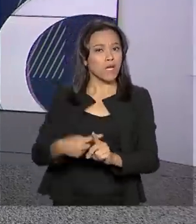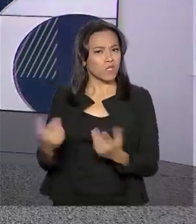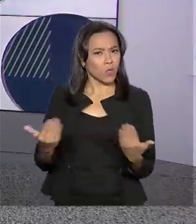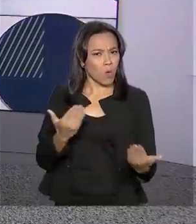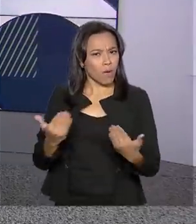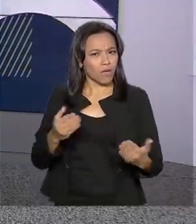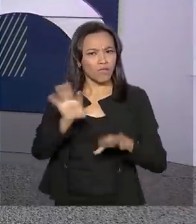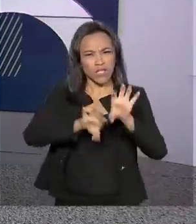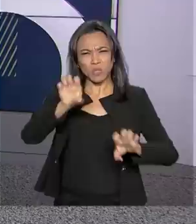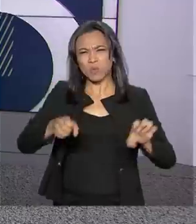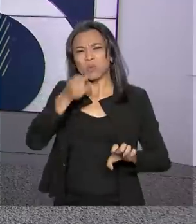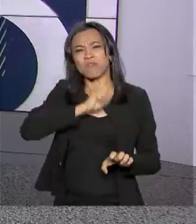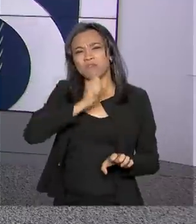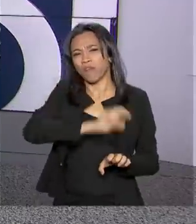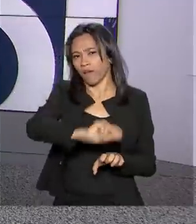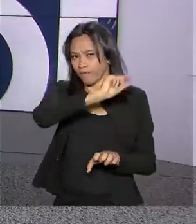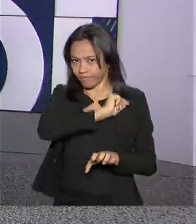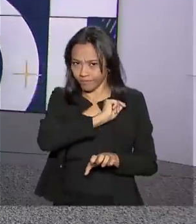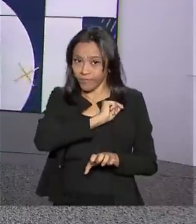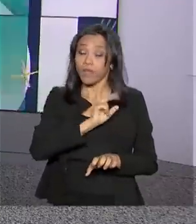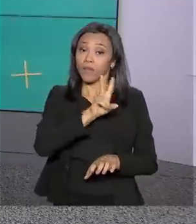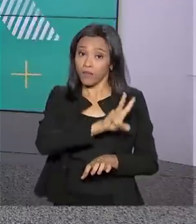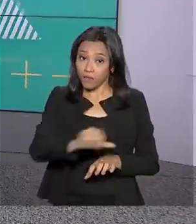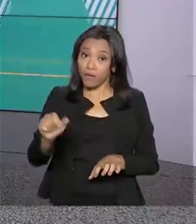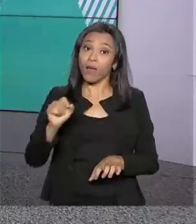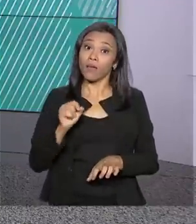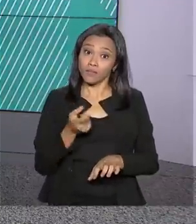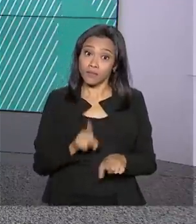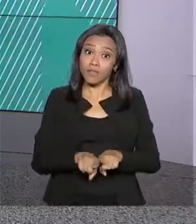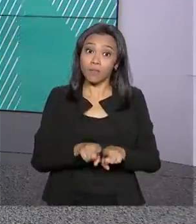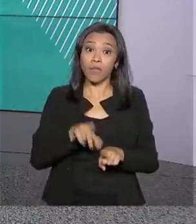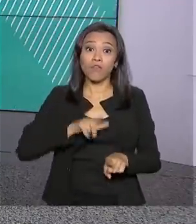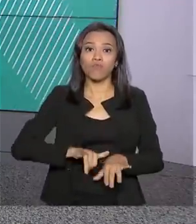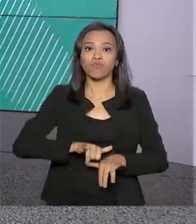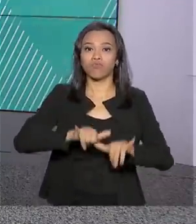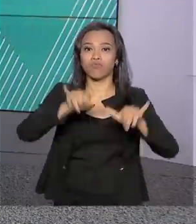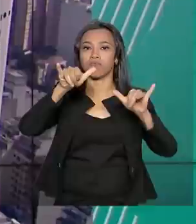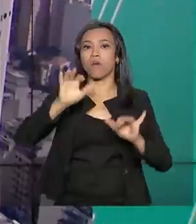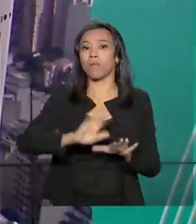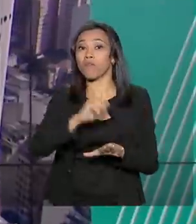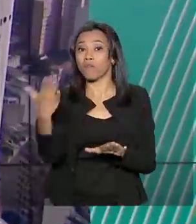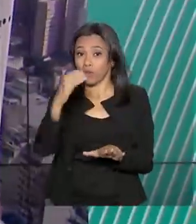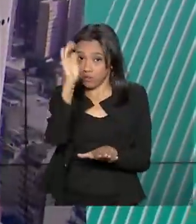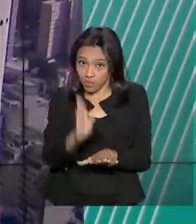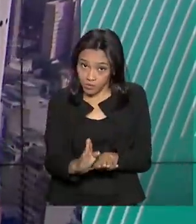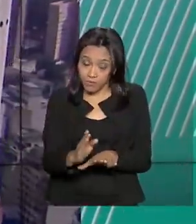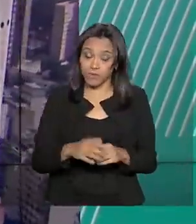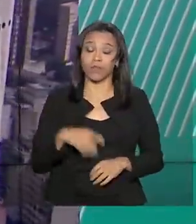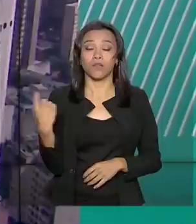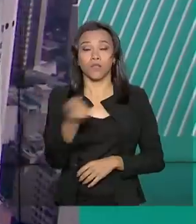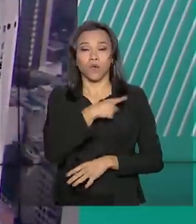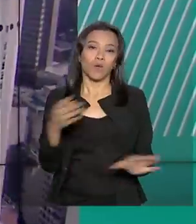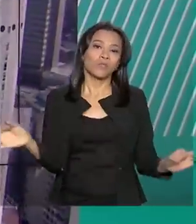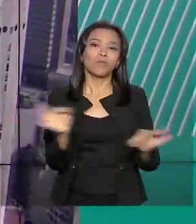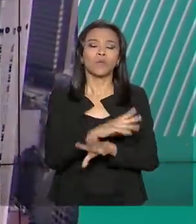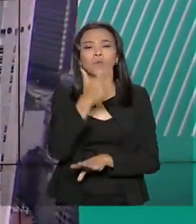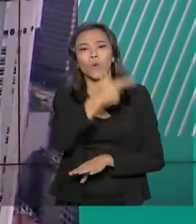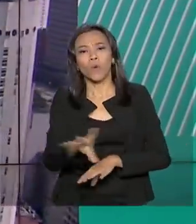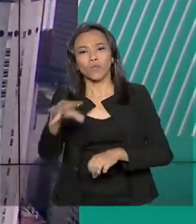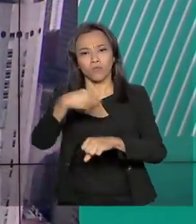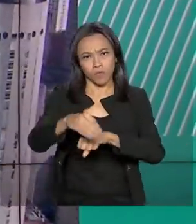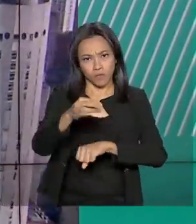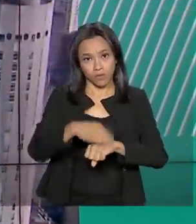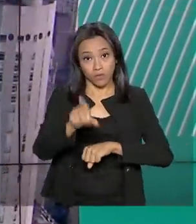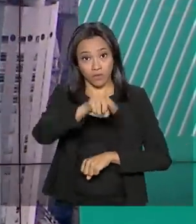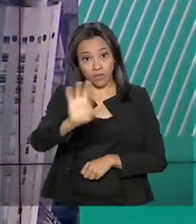das antigas instalações, e vai poder operar voos internacionais. Nós ficamos por aqui. Outras informações